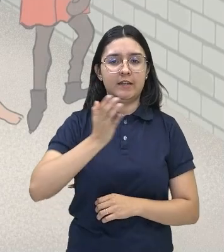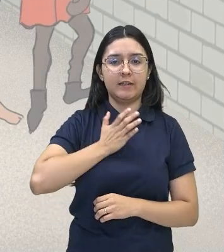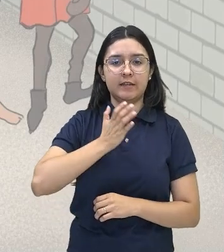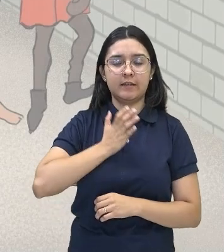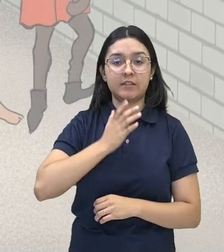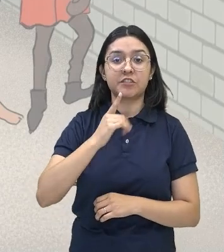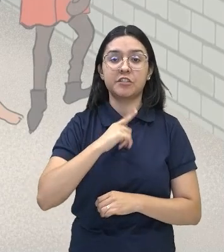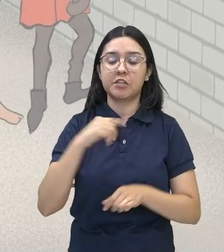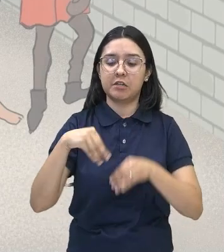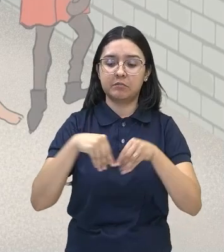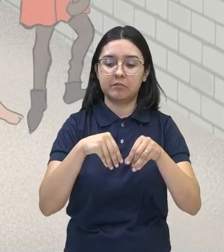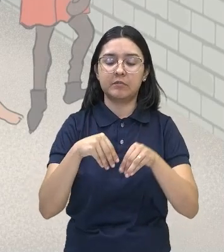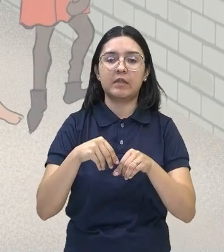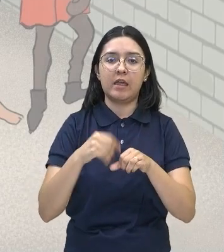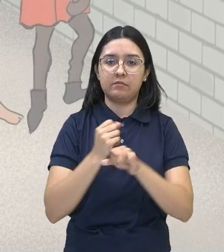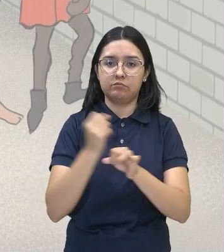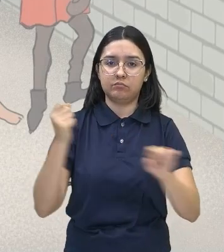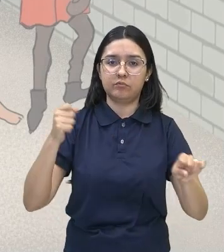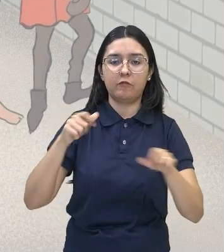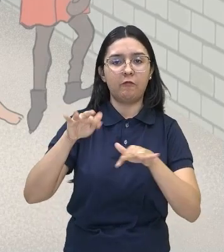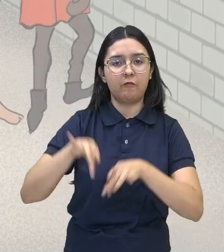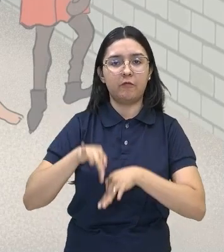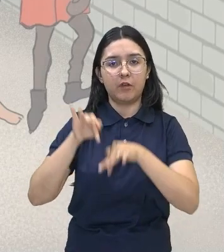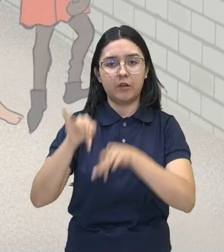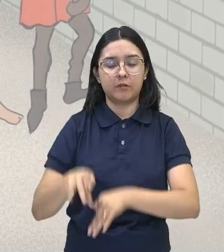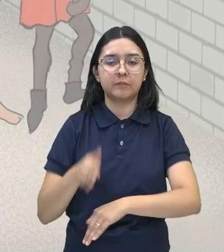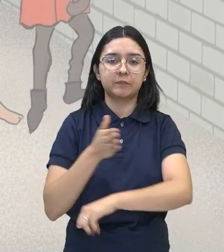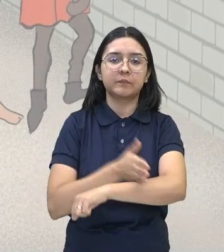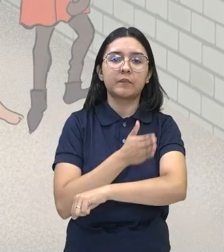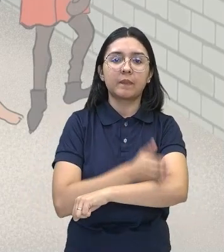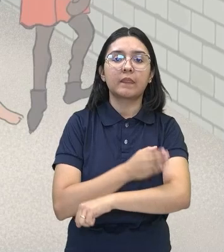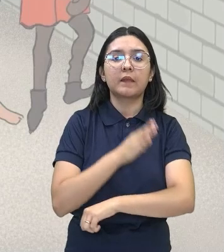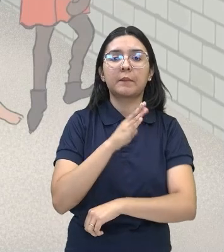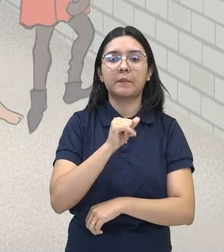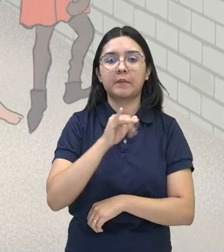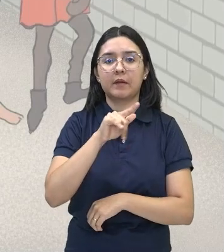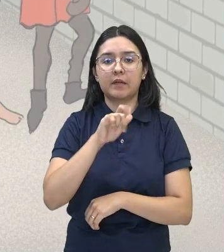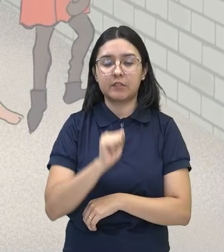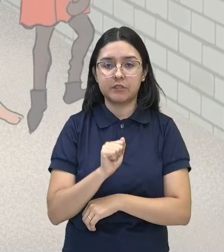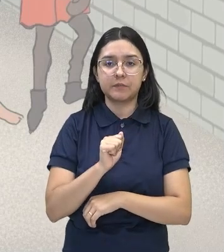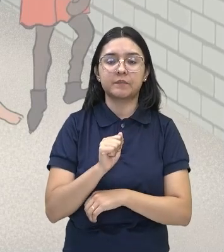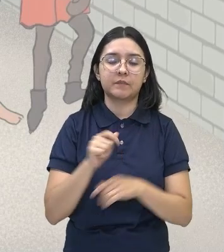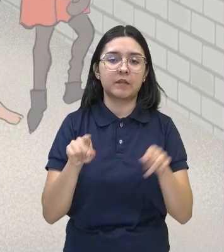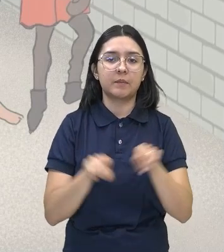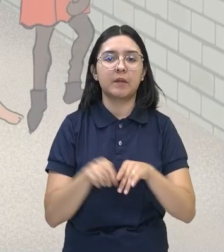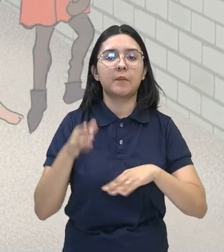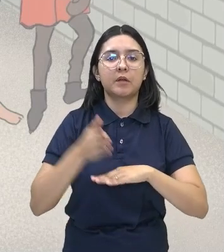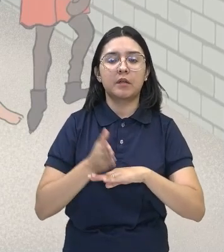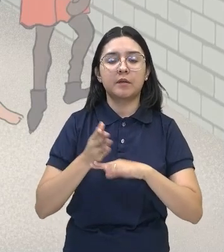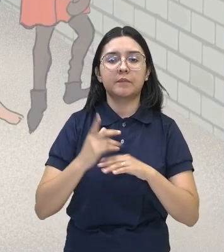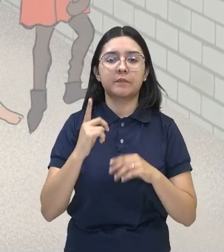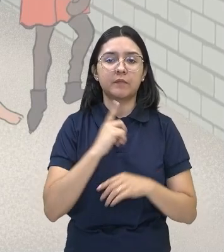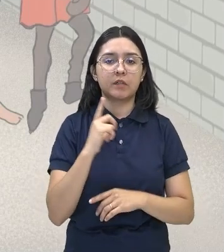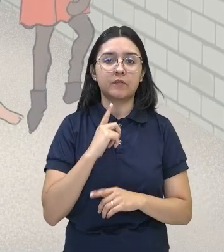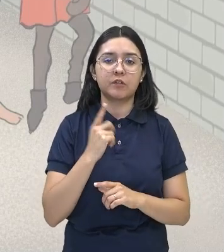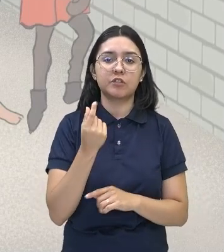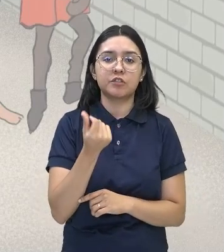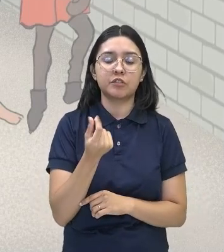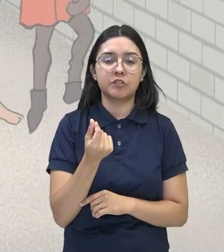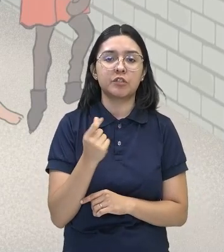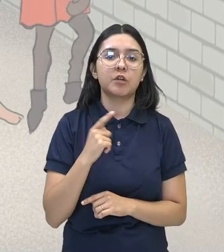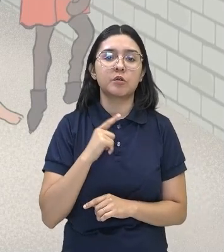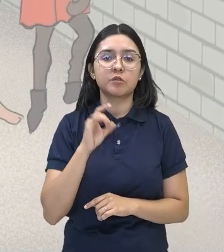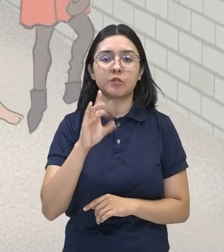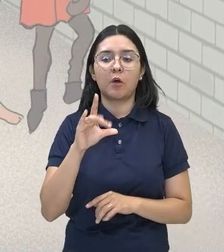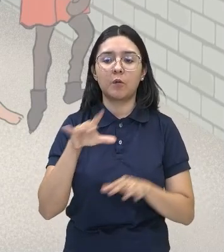terra, possuía o feudo. Na Baixa Idade Média, ali, na Era Moderna também, passou-se a ter dinheiro, a ser rico